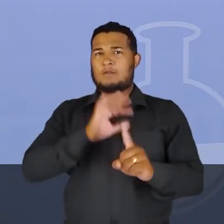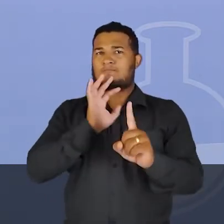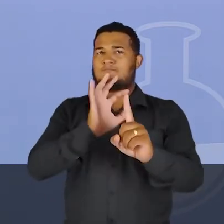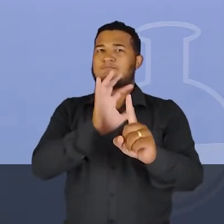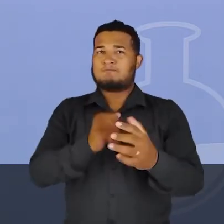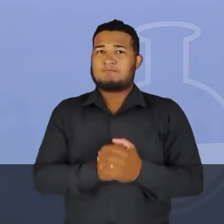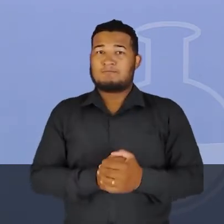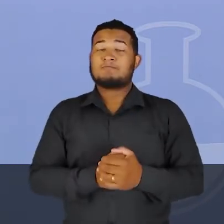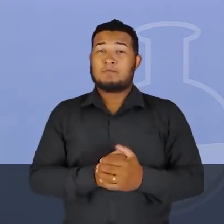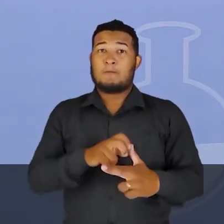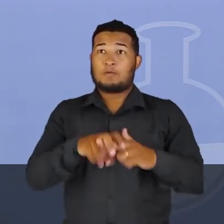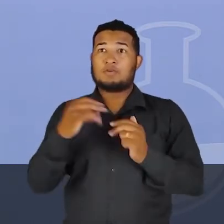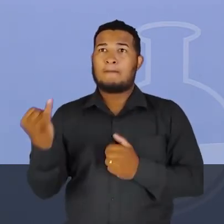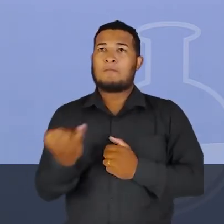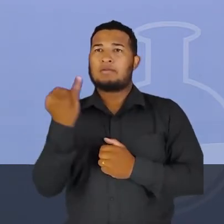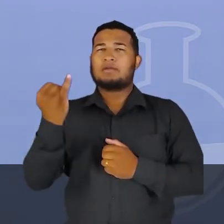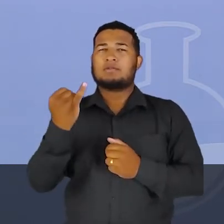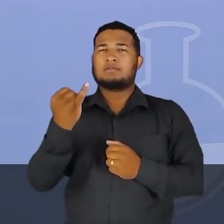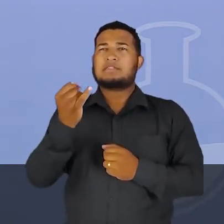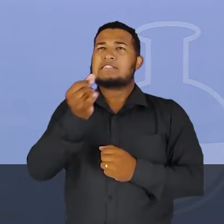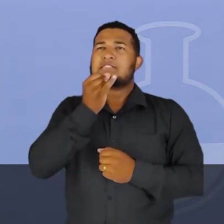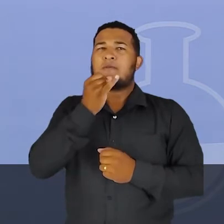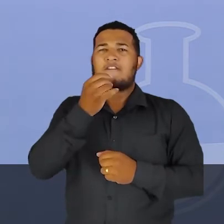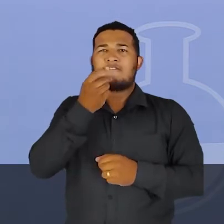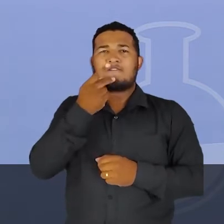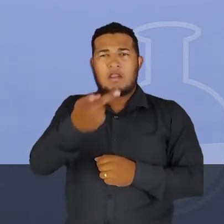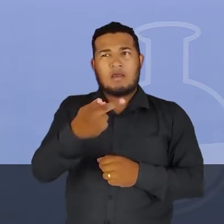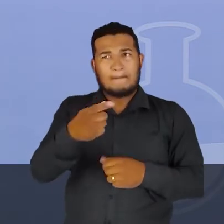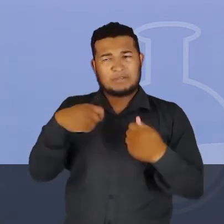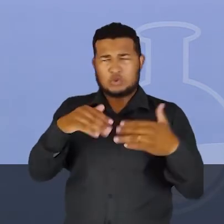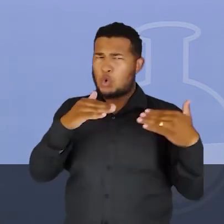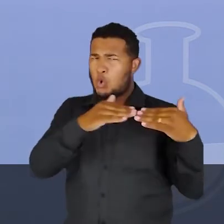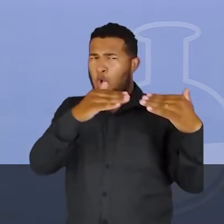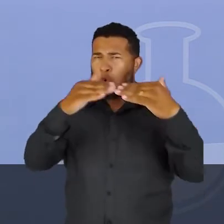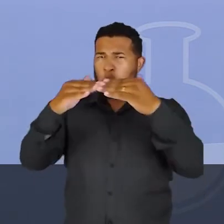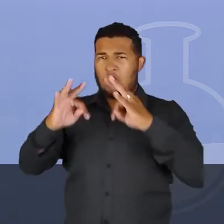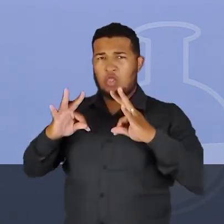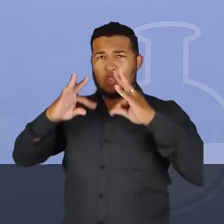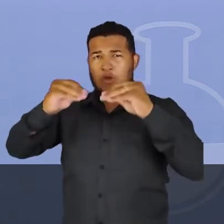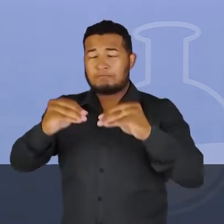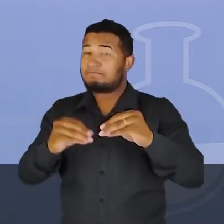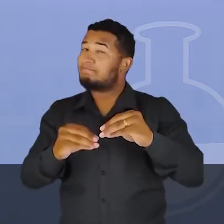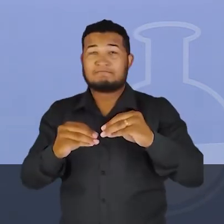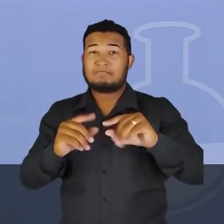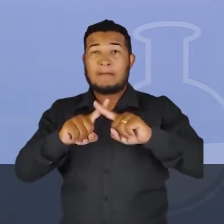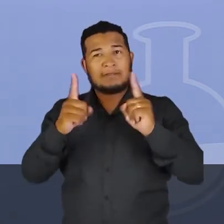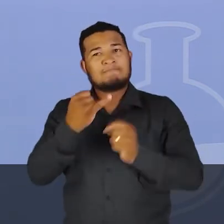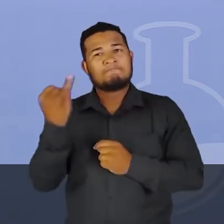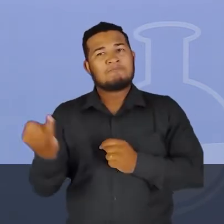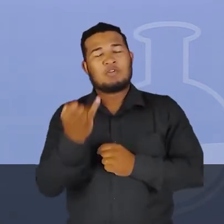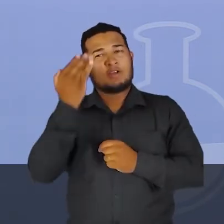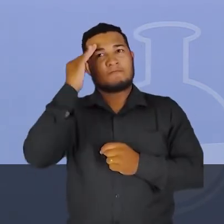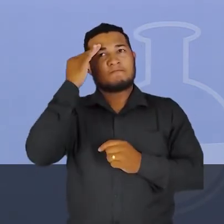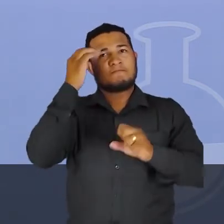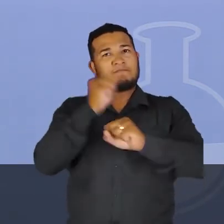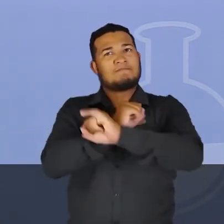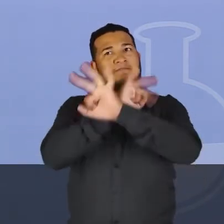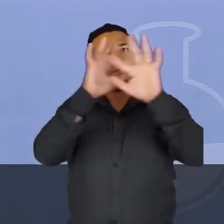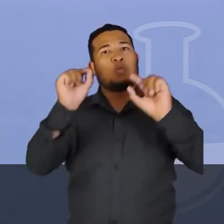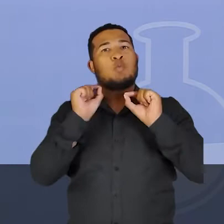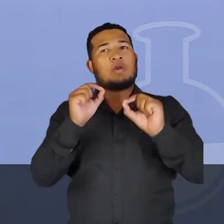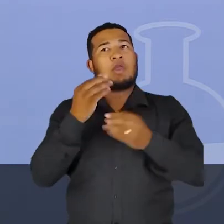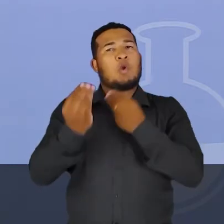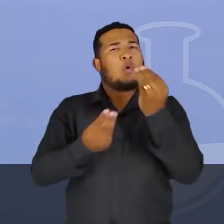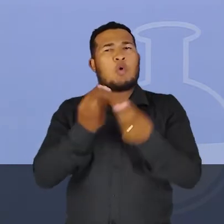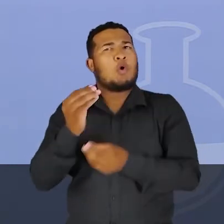importante você entender. Não estou dizendo que você tem que concordar com todas as causas, com todas as pautas, mas é importante entender como que eles se dão,